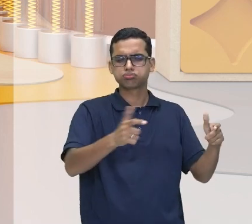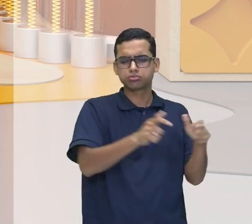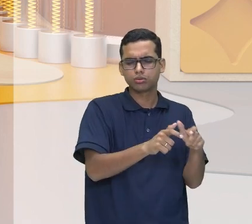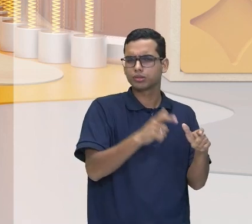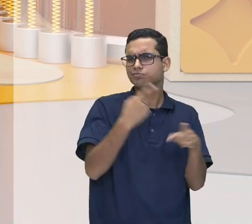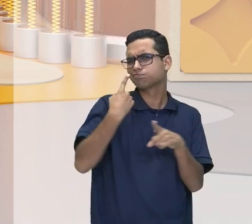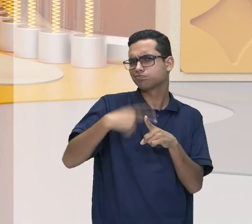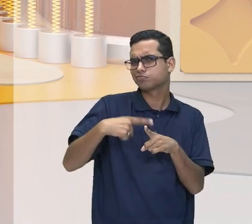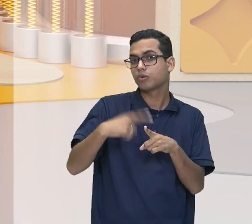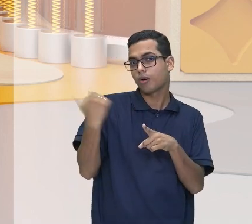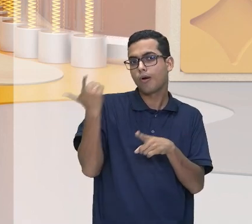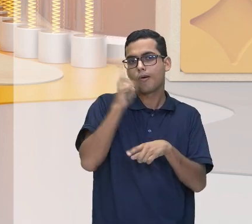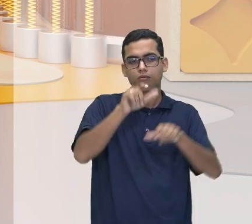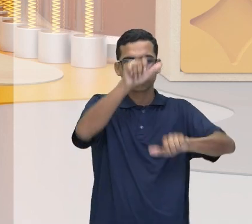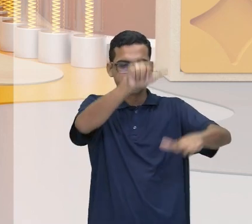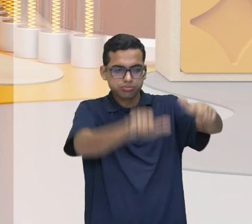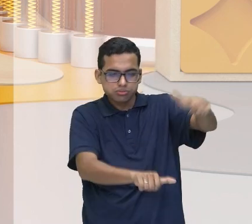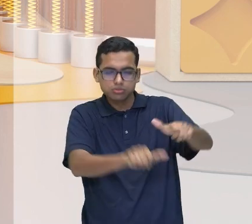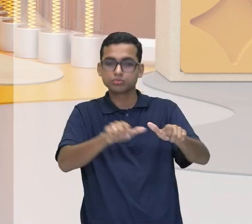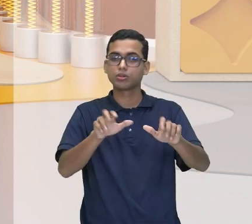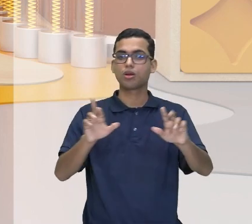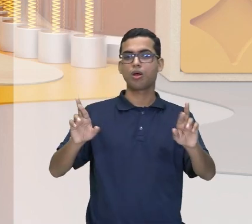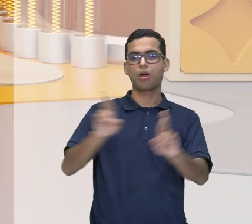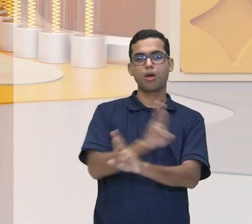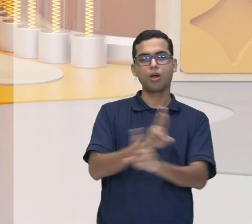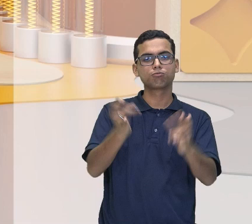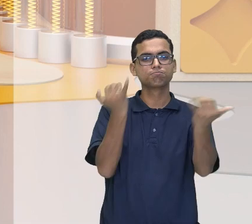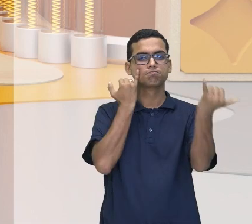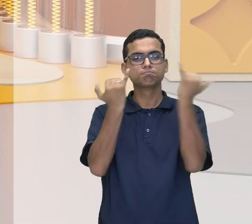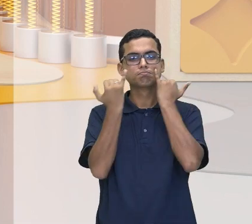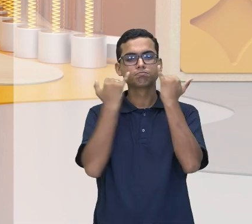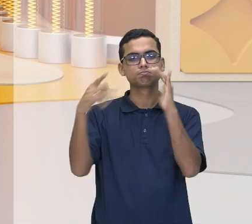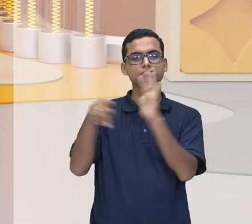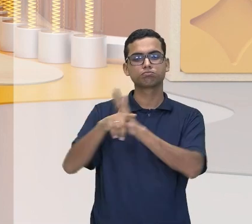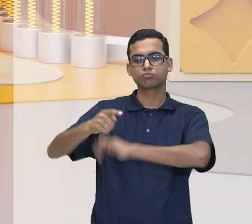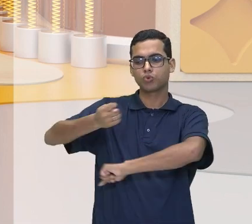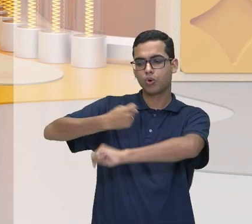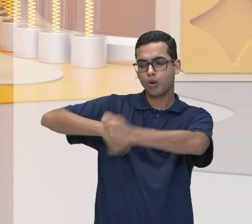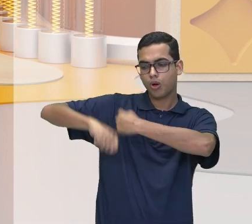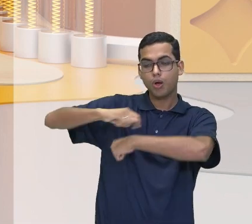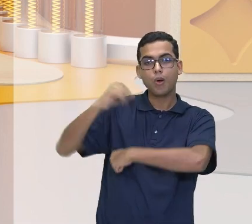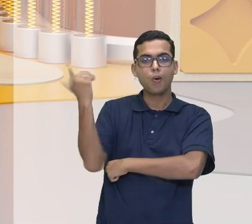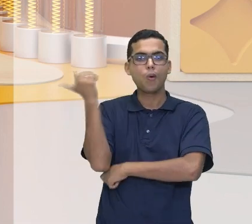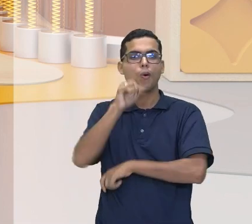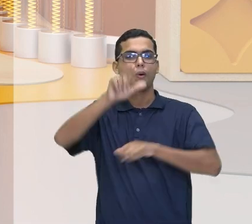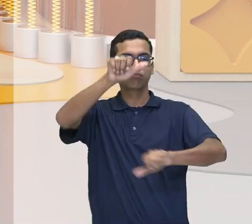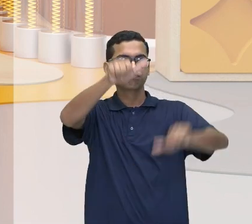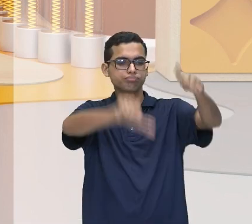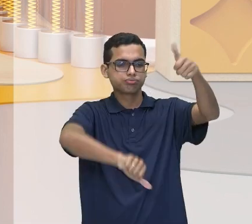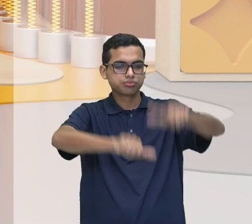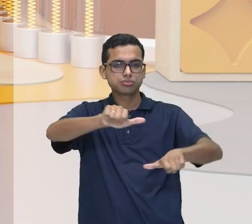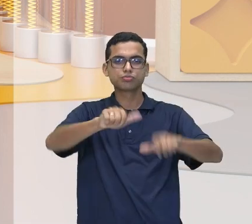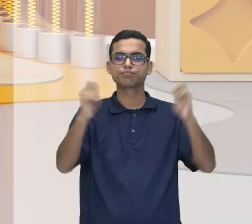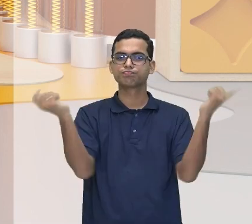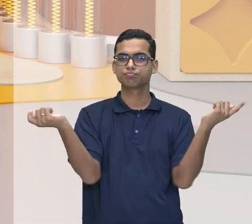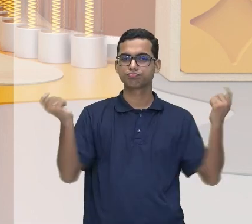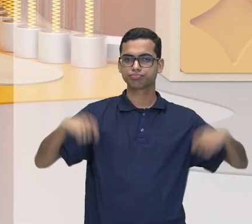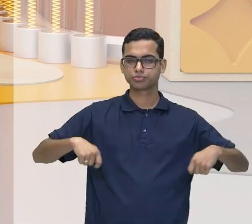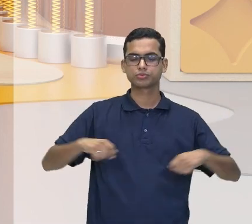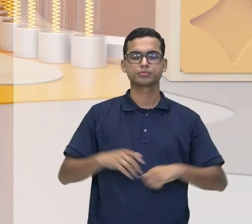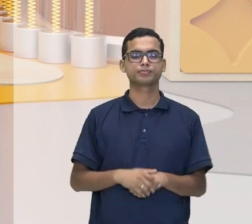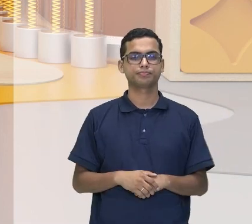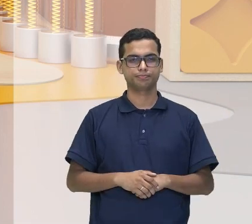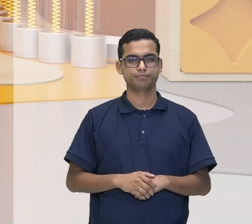à economia, entre outros dados que são aí passíveis de ser analisados. E nesse gráfico eu trouxe para vocês,